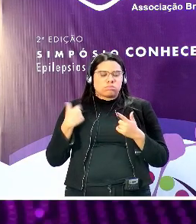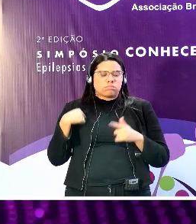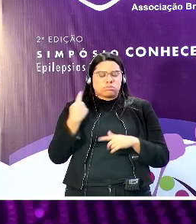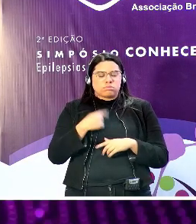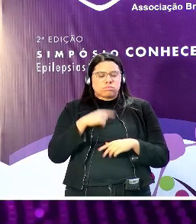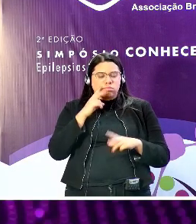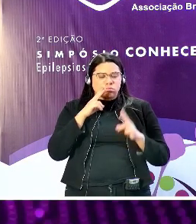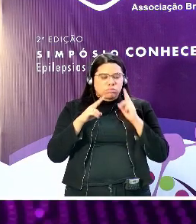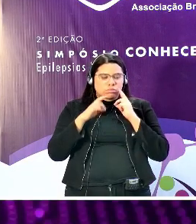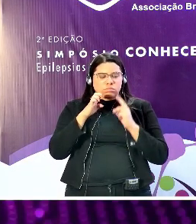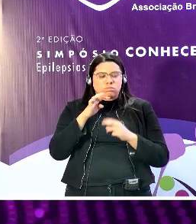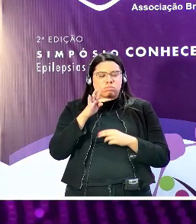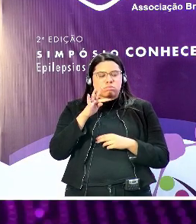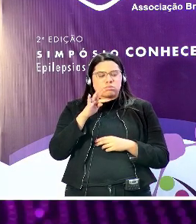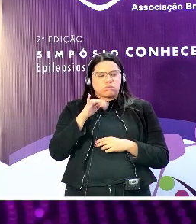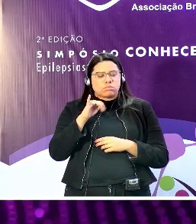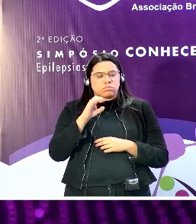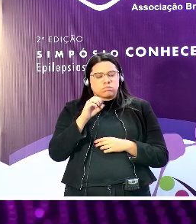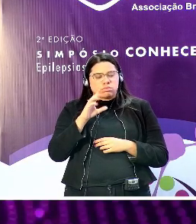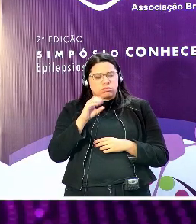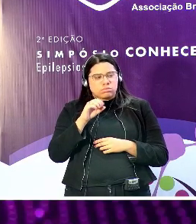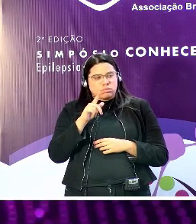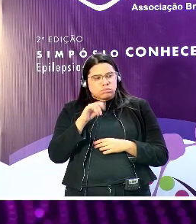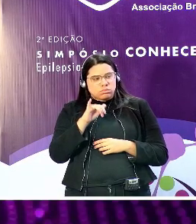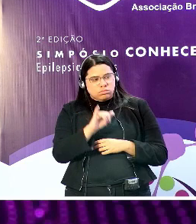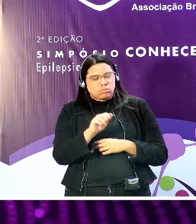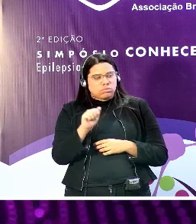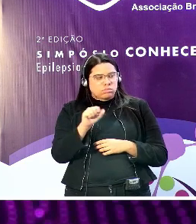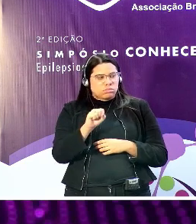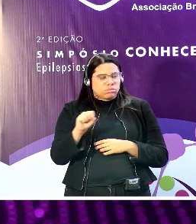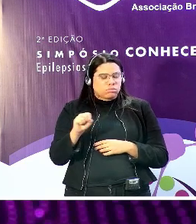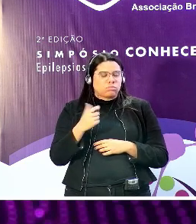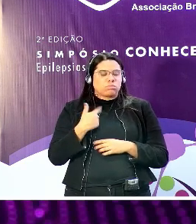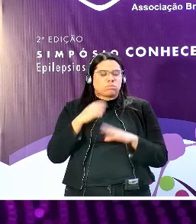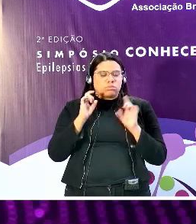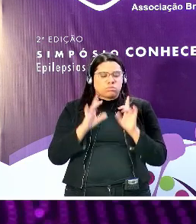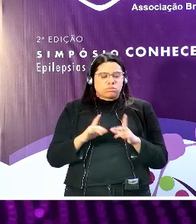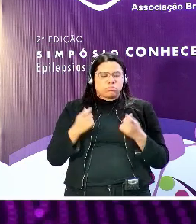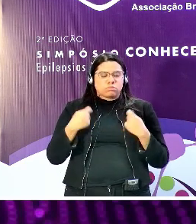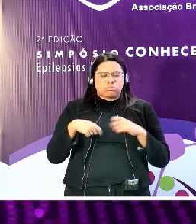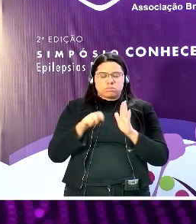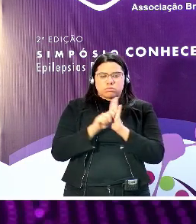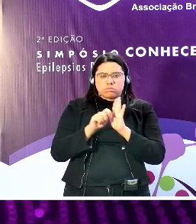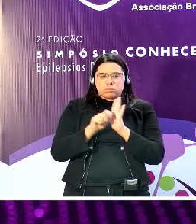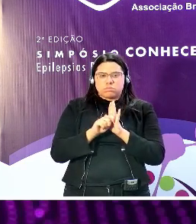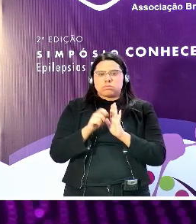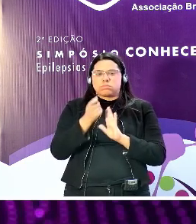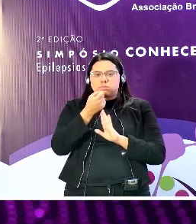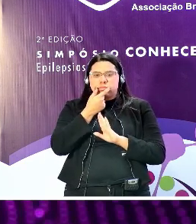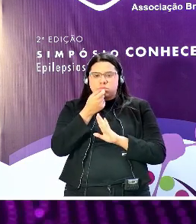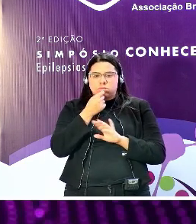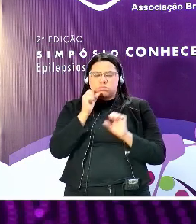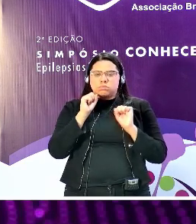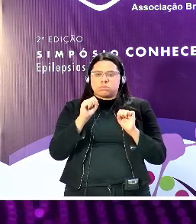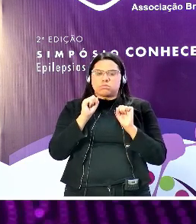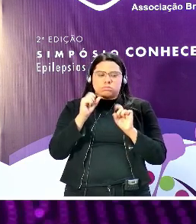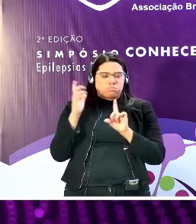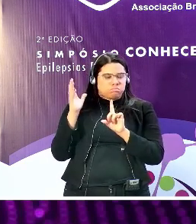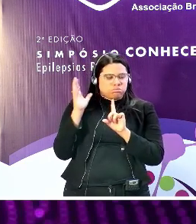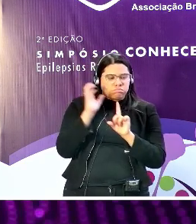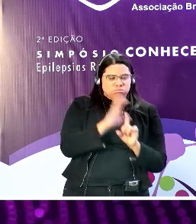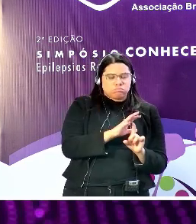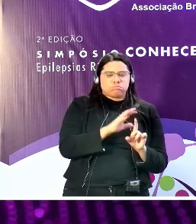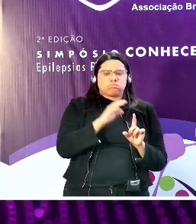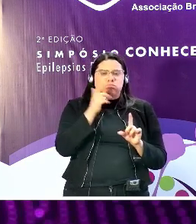para etiologias específicas. A gente precisa de um medicamento que possa atacar tudo isso, lidar com